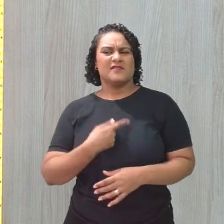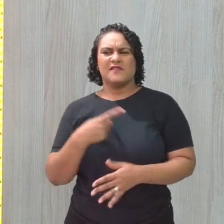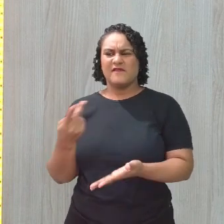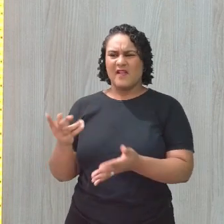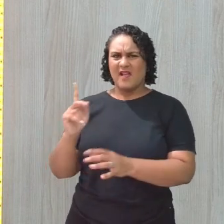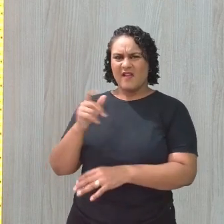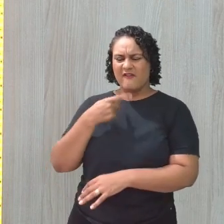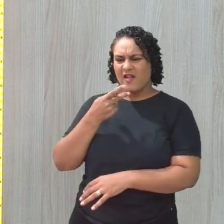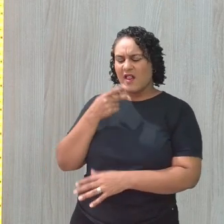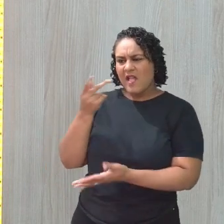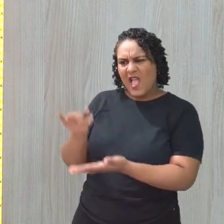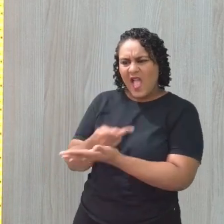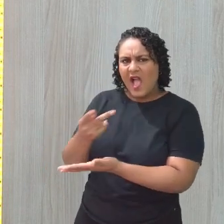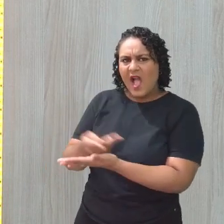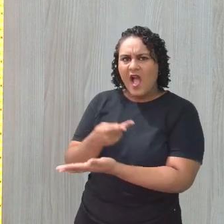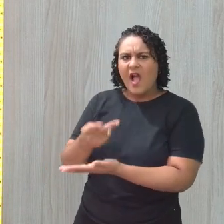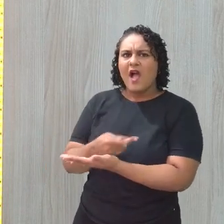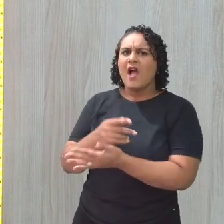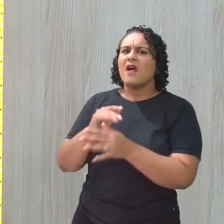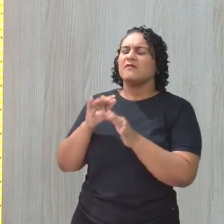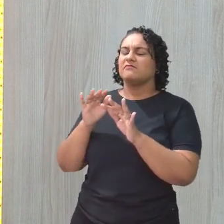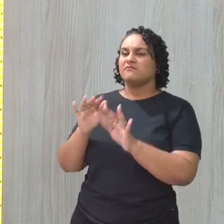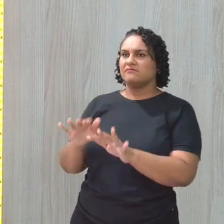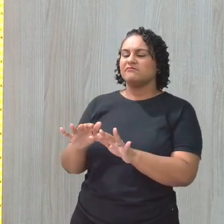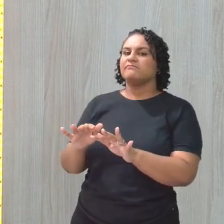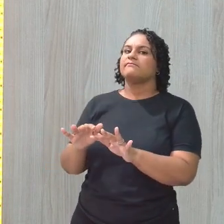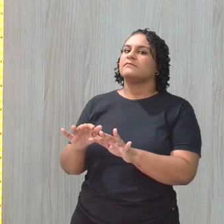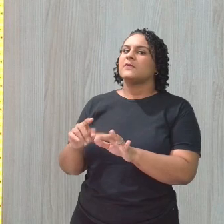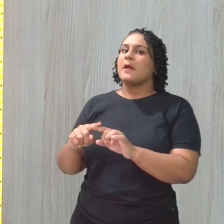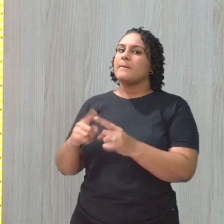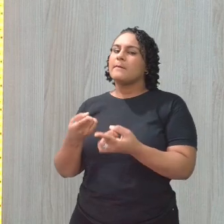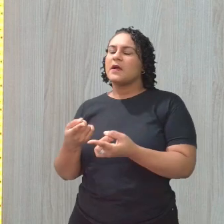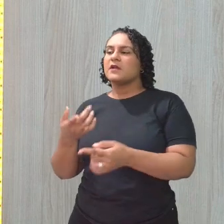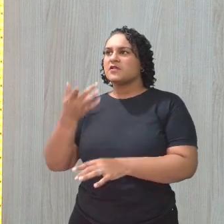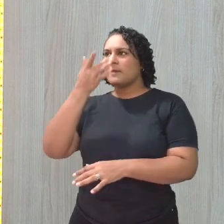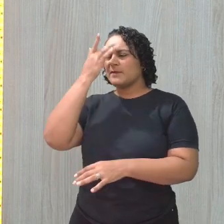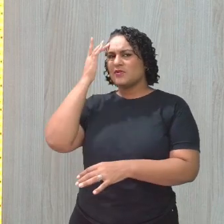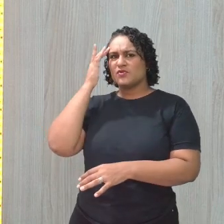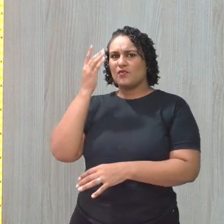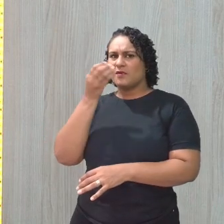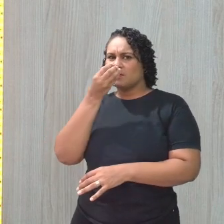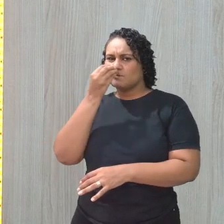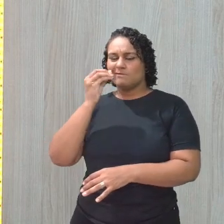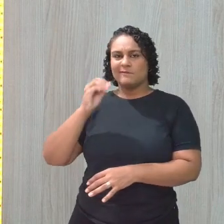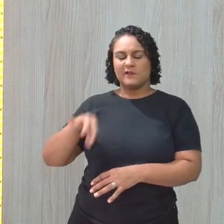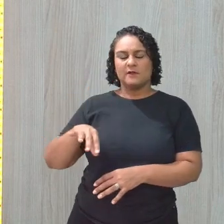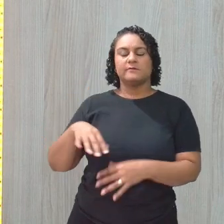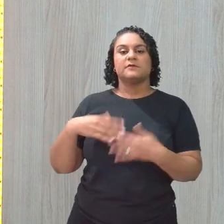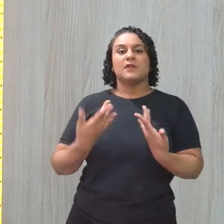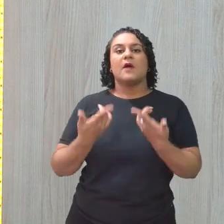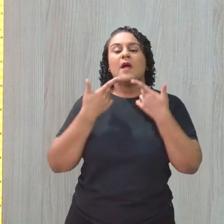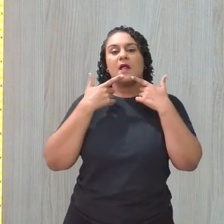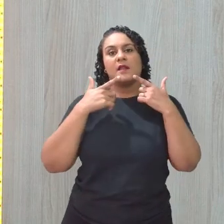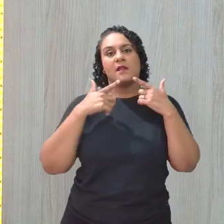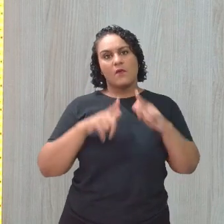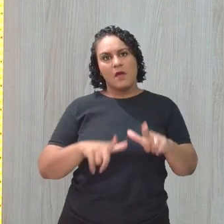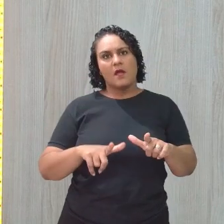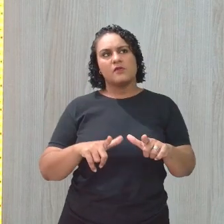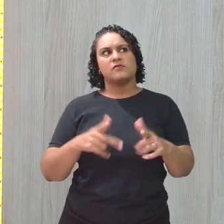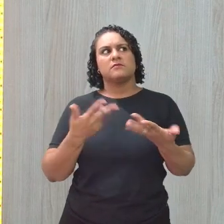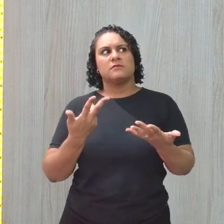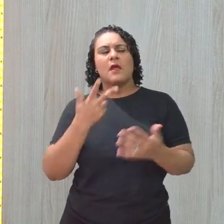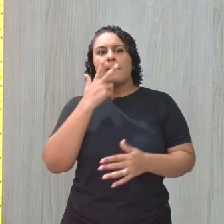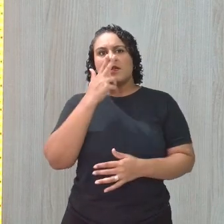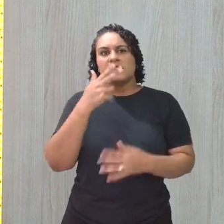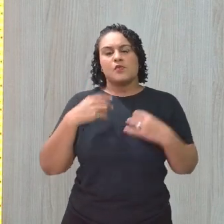mas em variações que são Sim. menos prestigiadas. Sim. E a gente sempre lembrar que a linguagem é uma roupa, né? Sim. E que a depender da situação, a gente pode